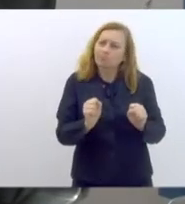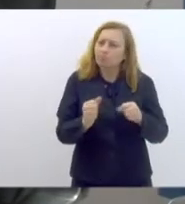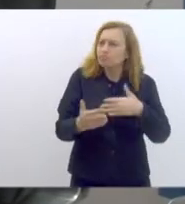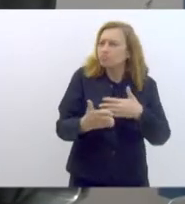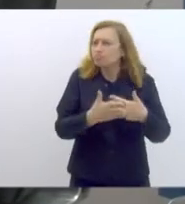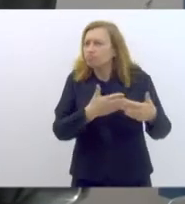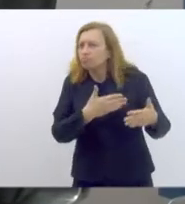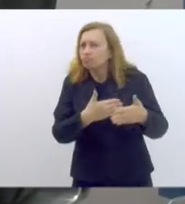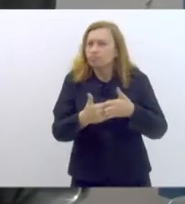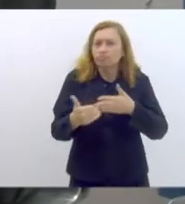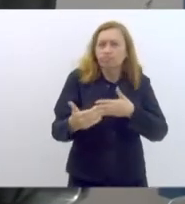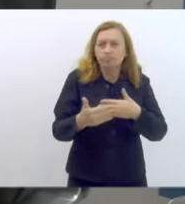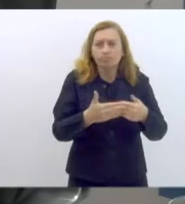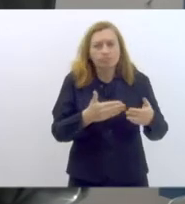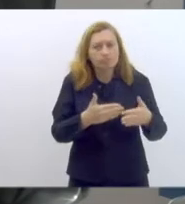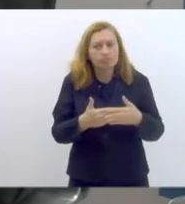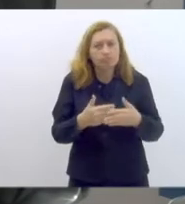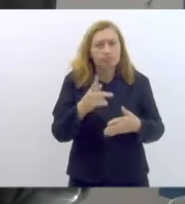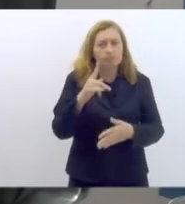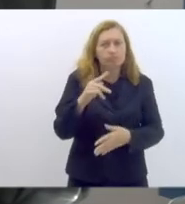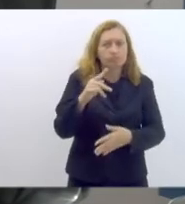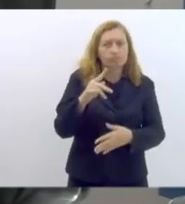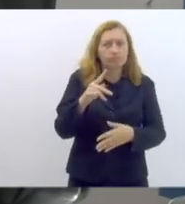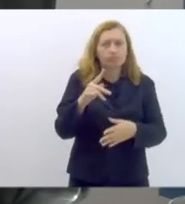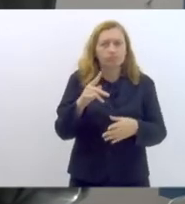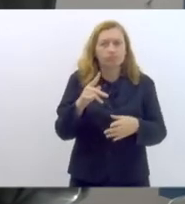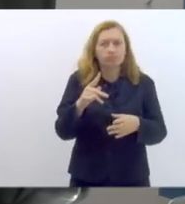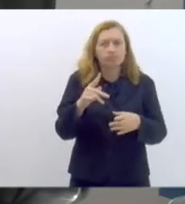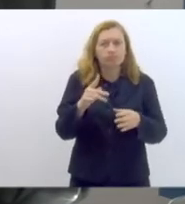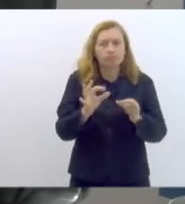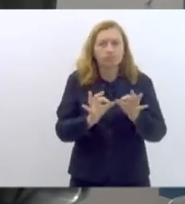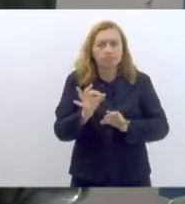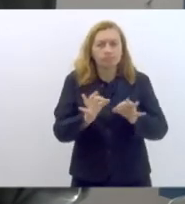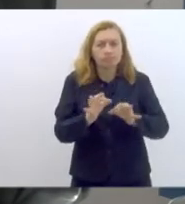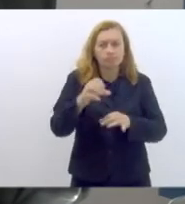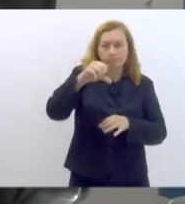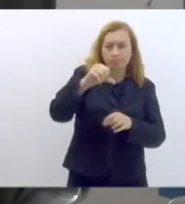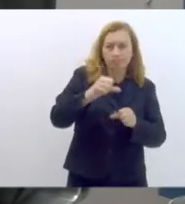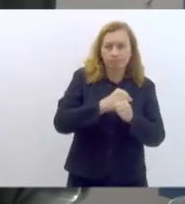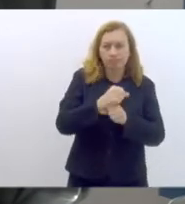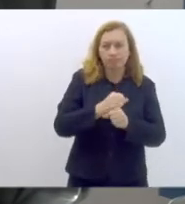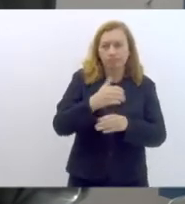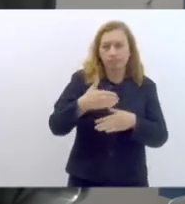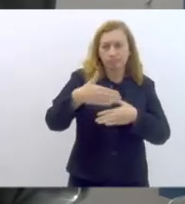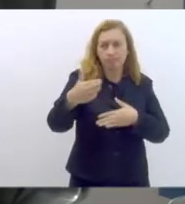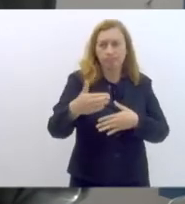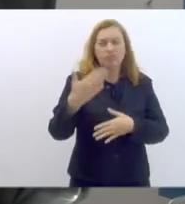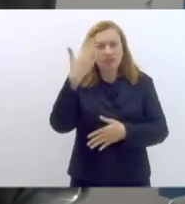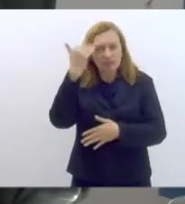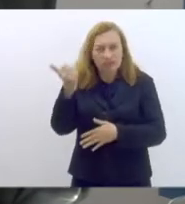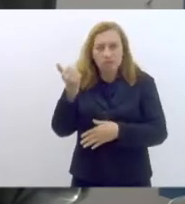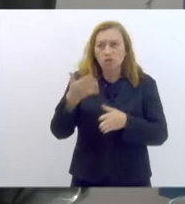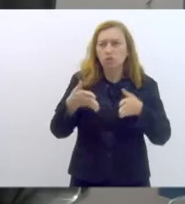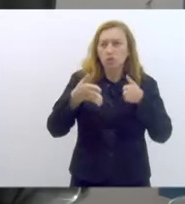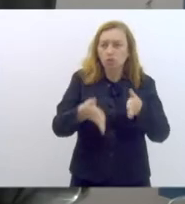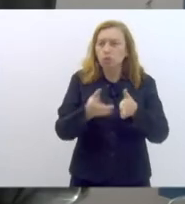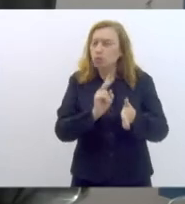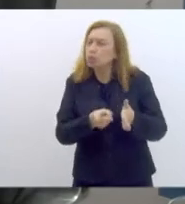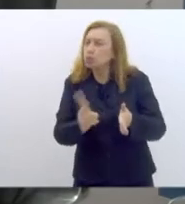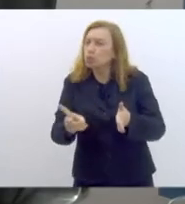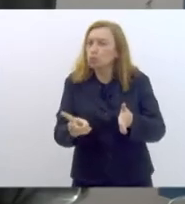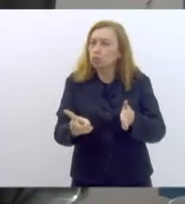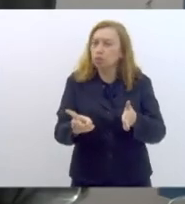qualquer projeção 9 anos para frente, impossível. E a gente sabe que o Focus sempre